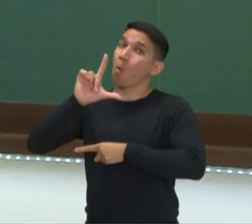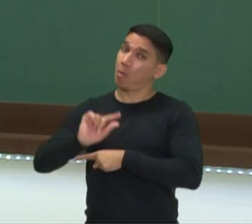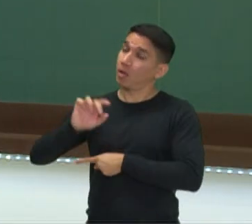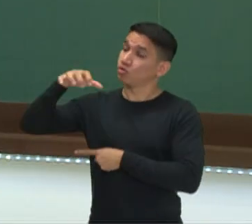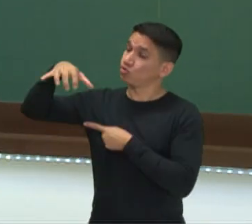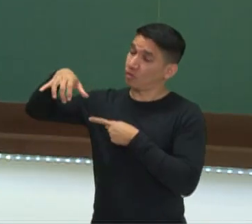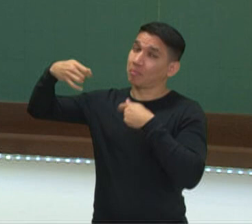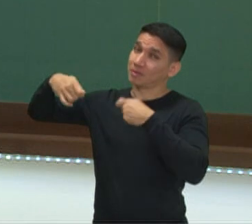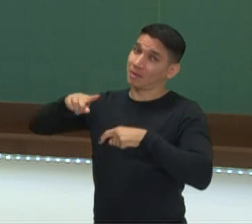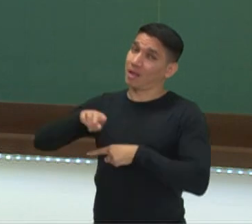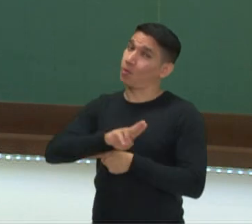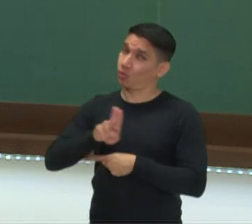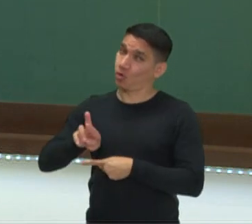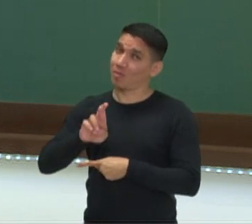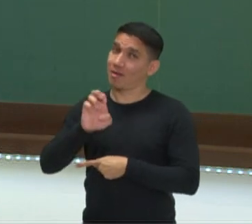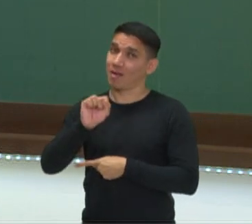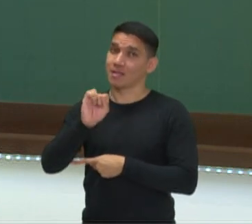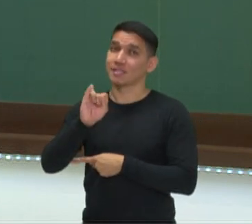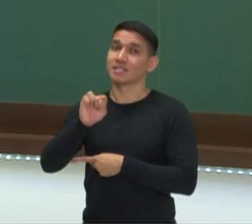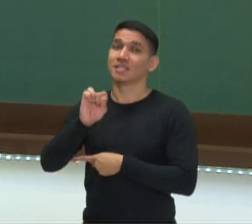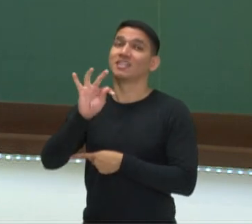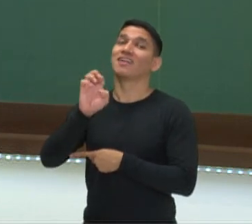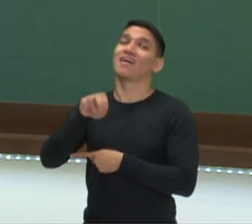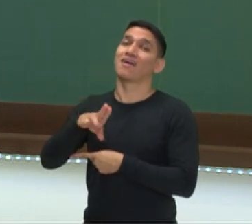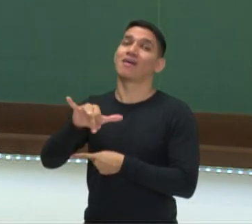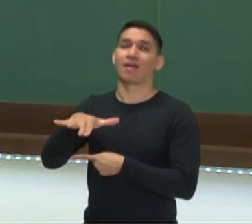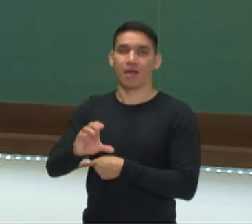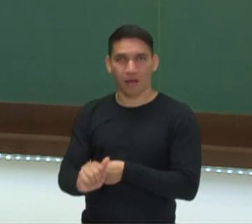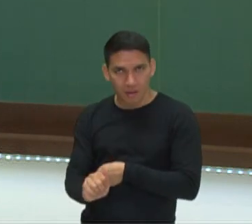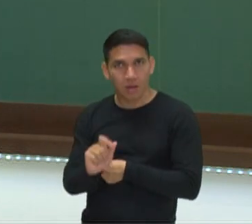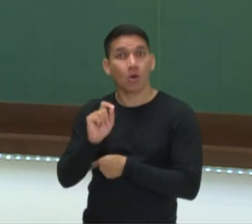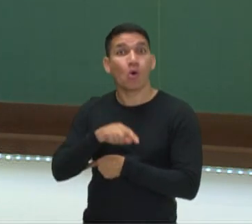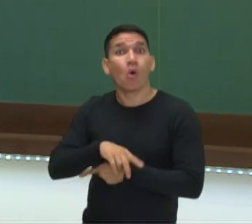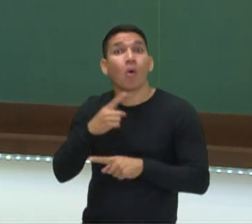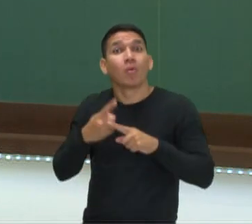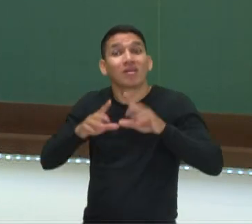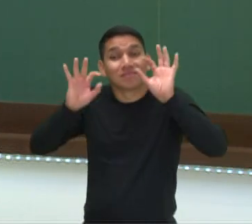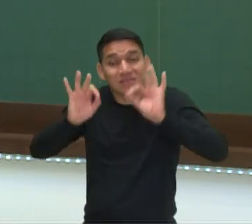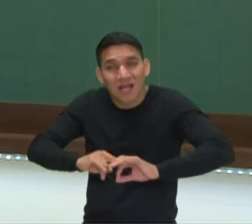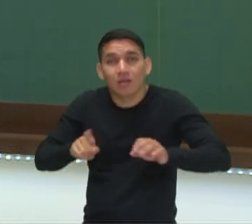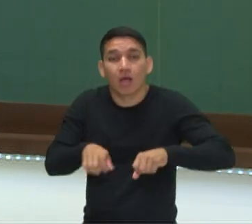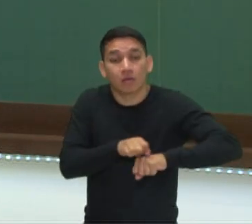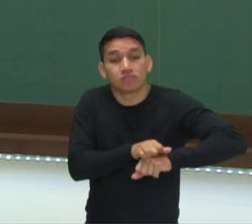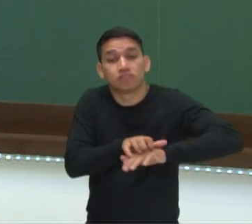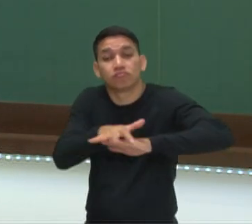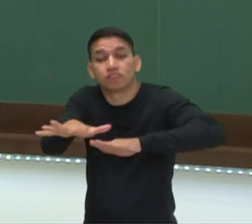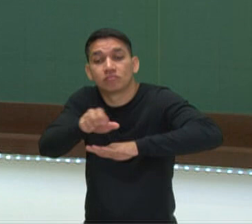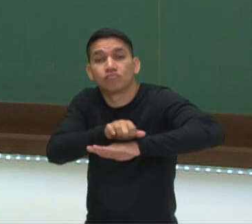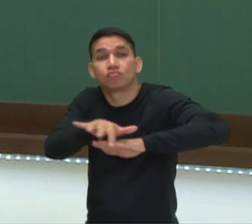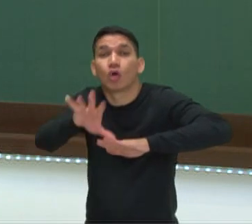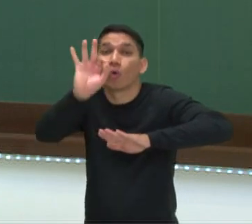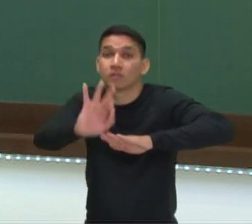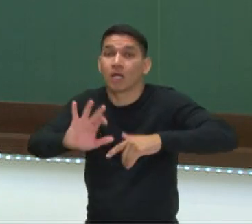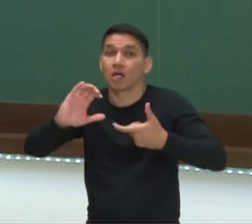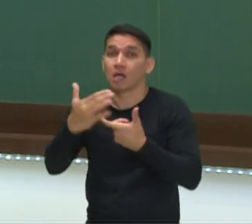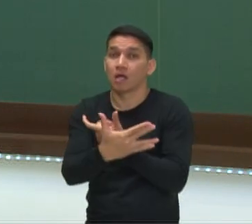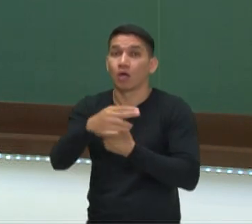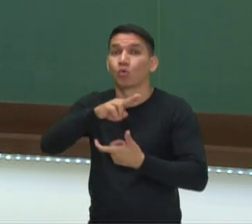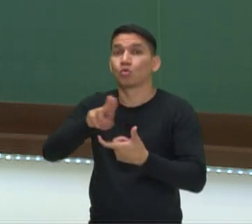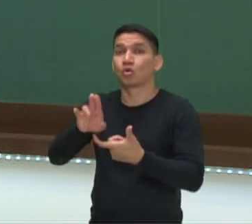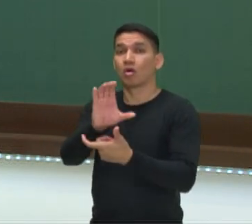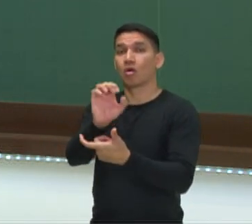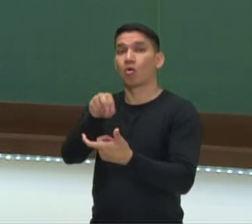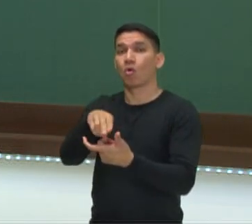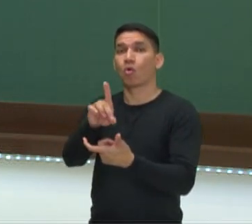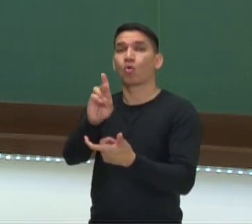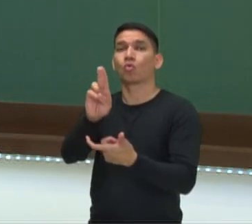resistência, tá? O ideal é que ele não tenha resistência elétrica, que ele seja condutor. Então, certo é chamado de condutor do chuveiro, mas